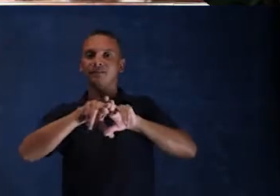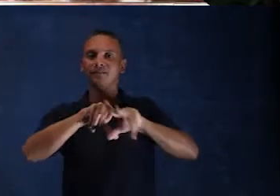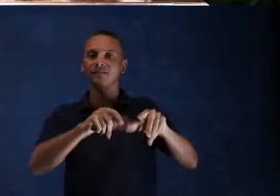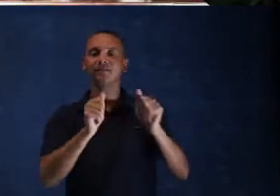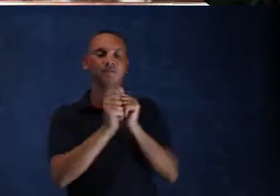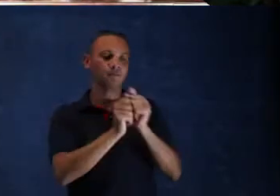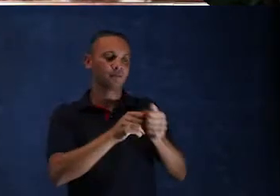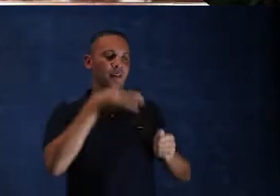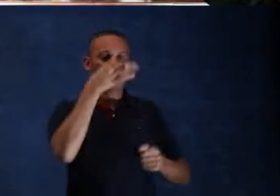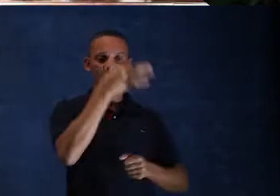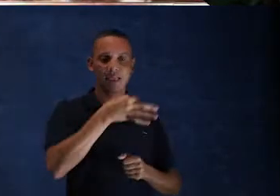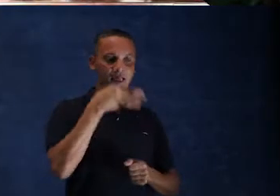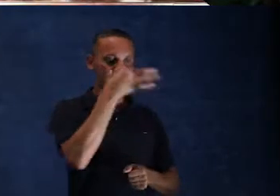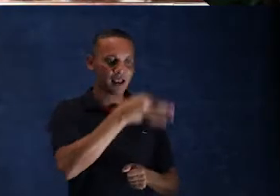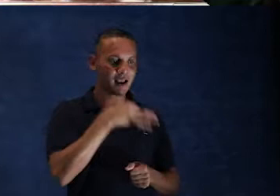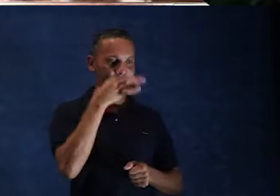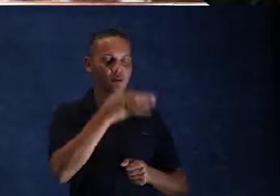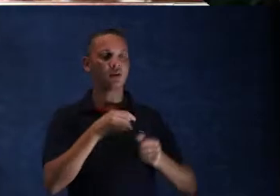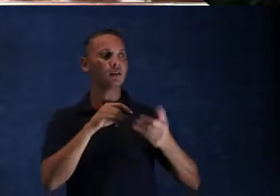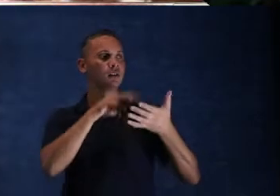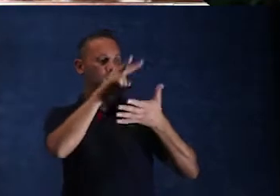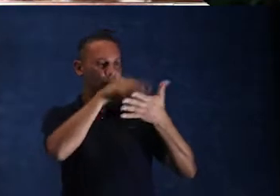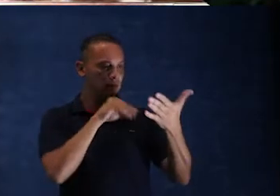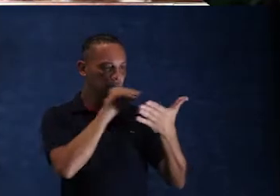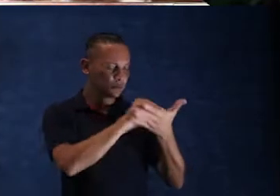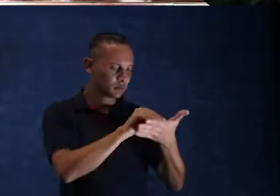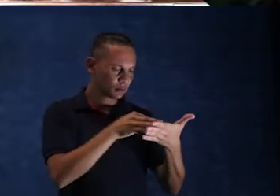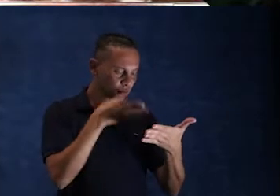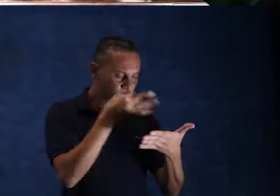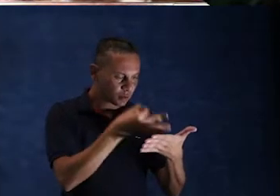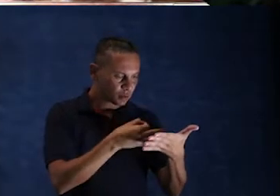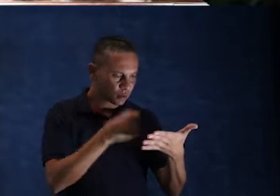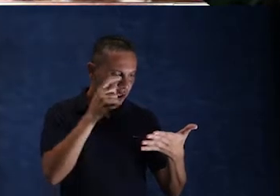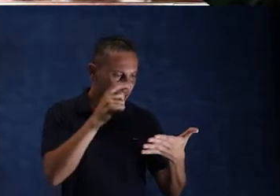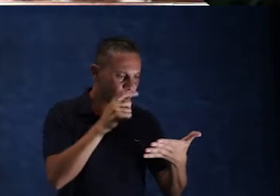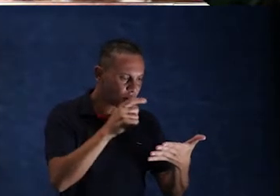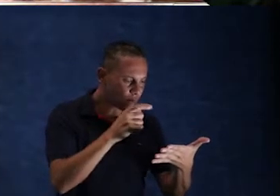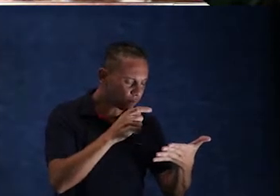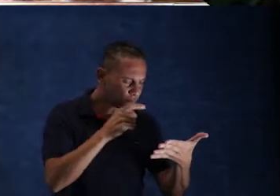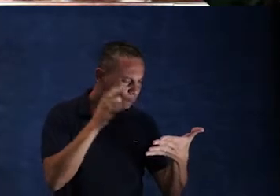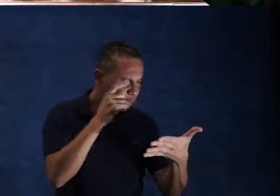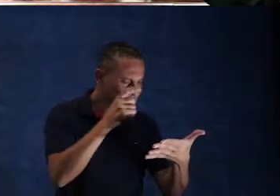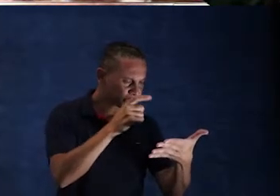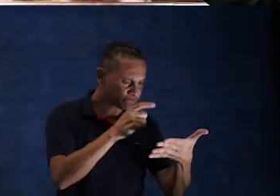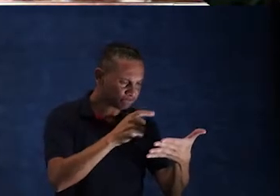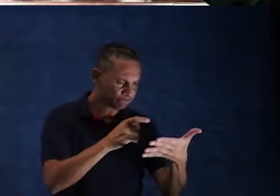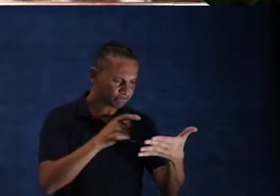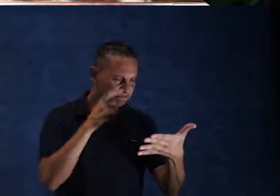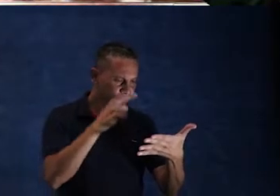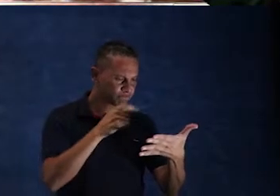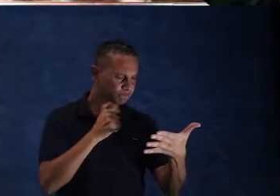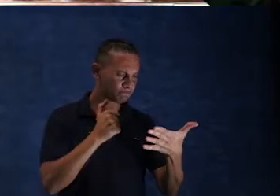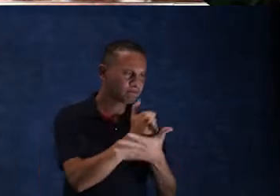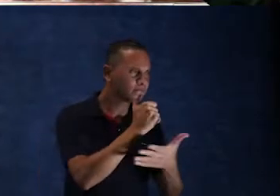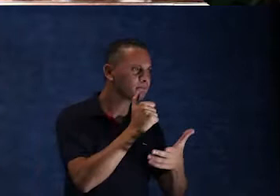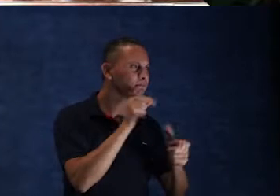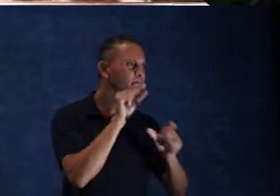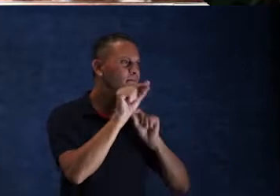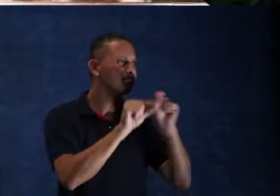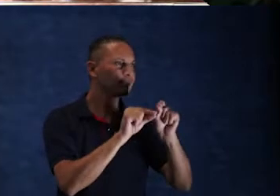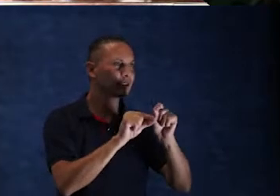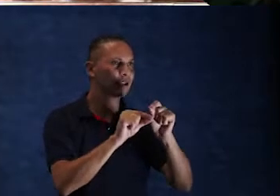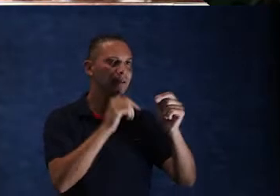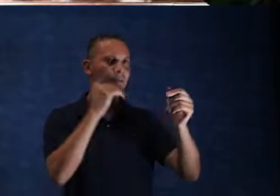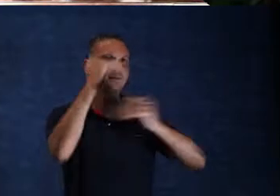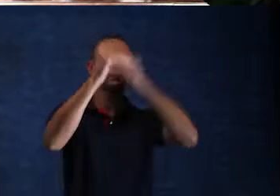acompanhando esse narrador. E quanto mais esse narrador colocar empecilhos ou desafios para esse leitor, mais